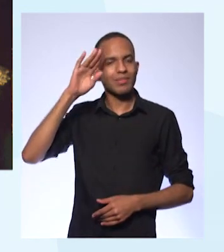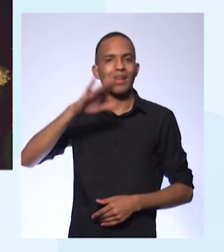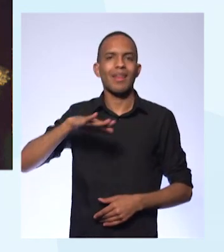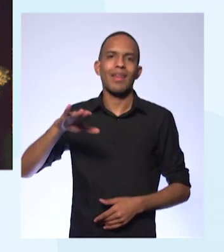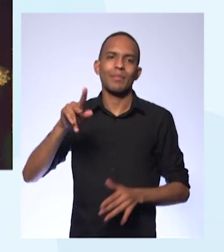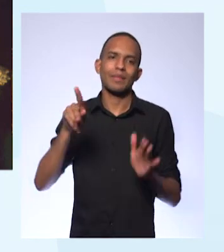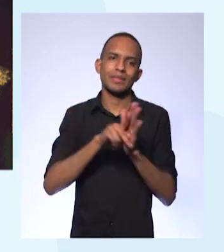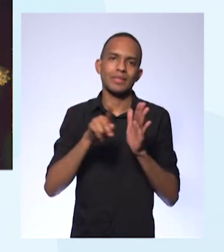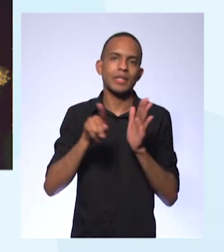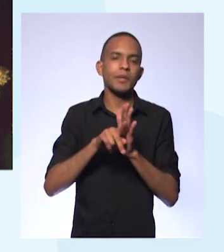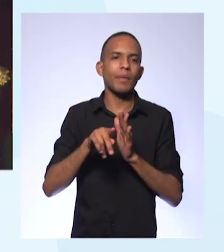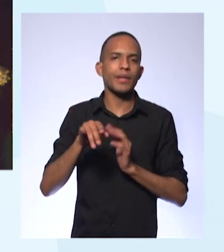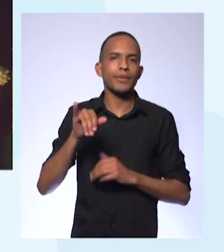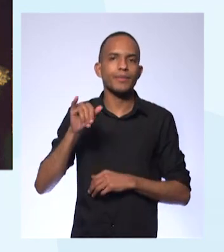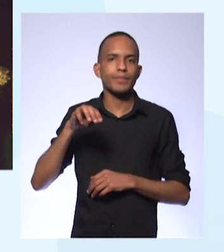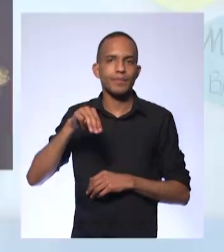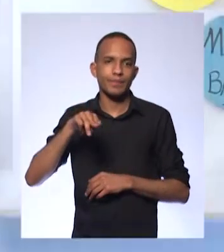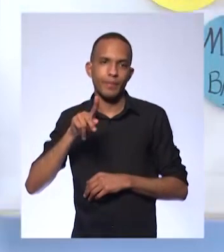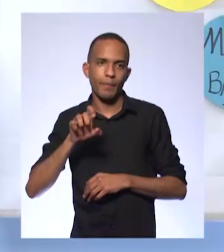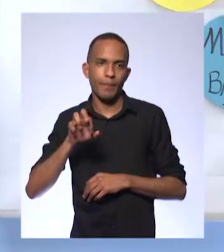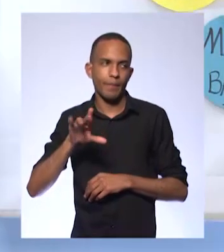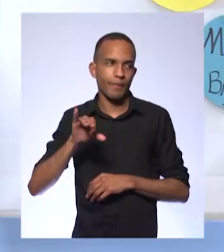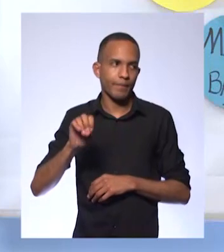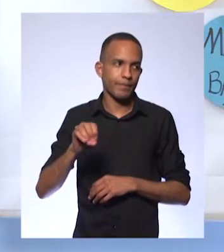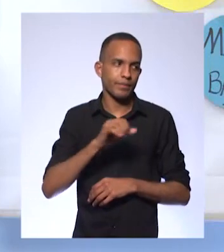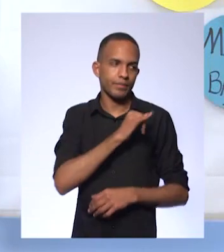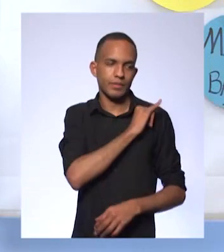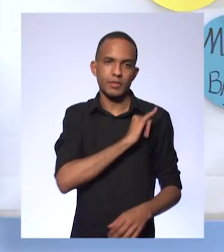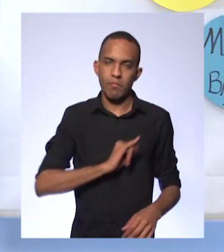assim, pessoal, a Anita,